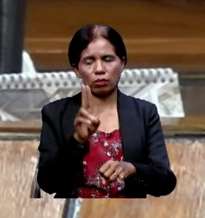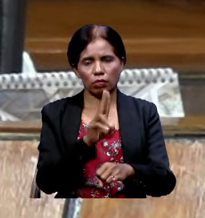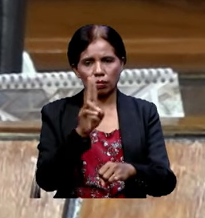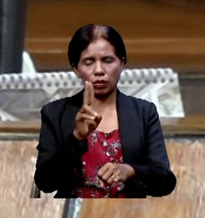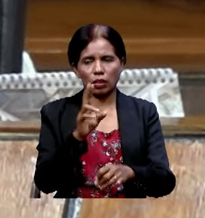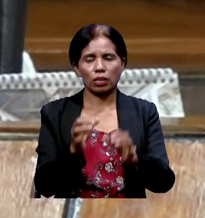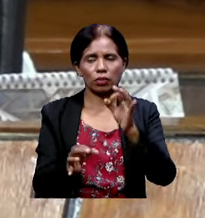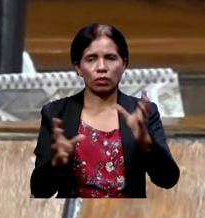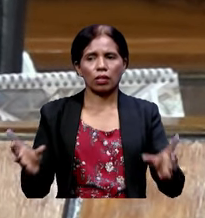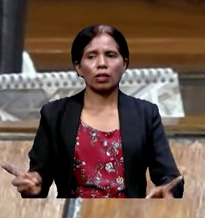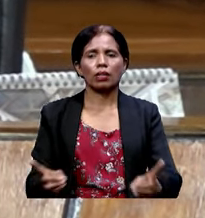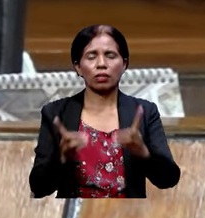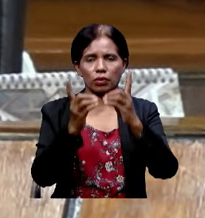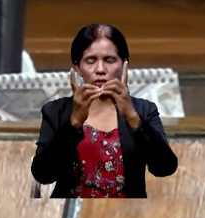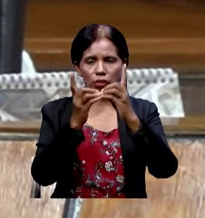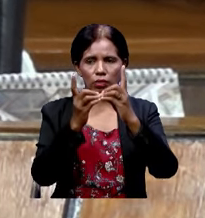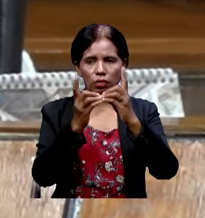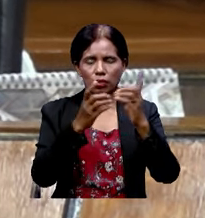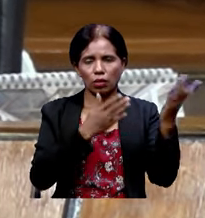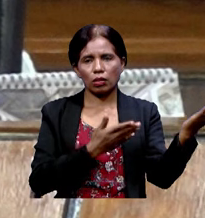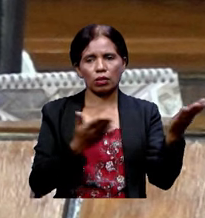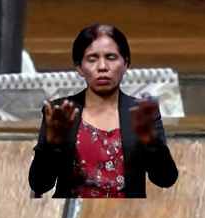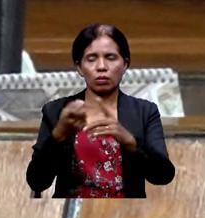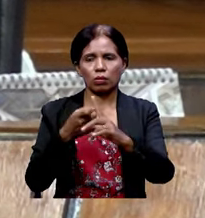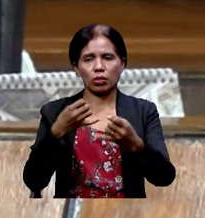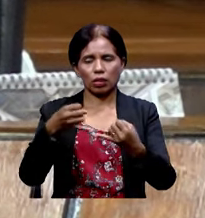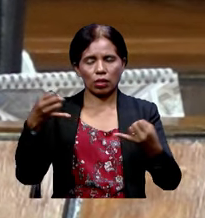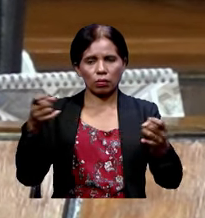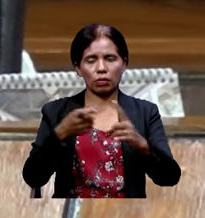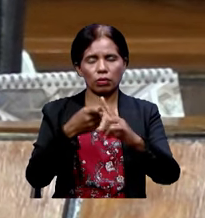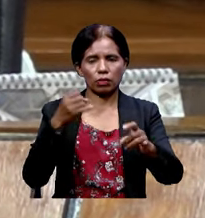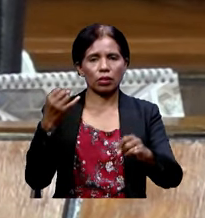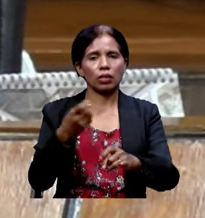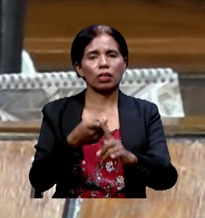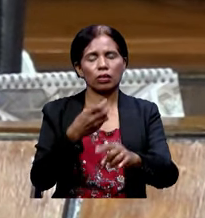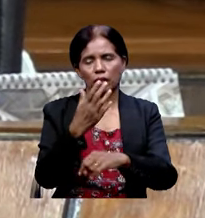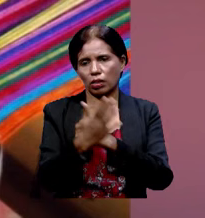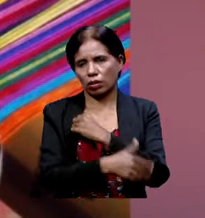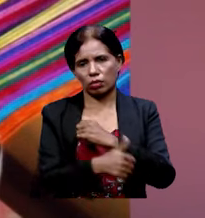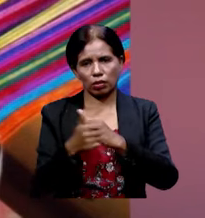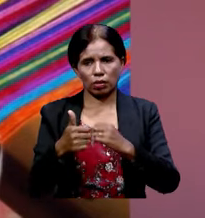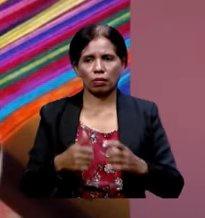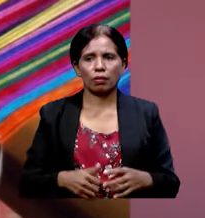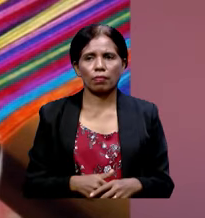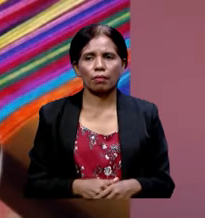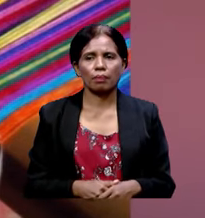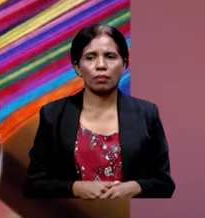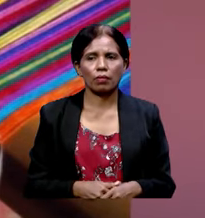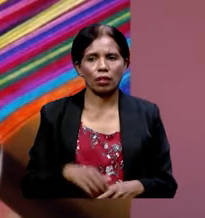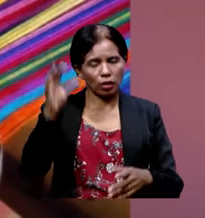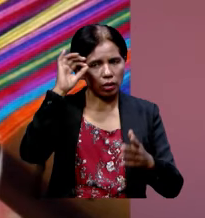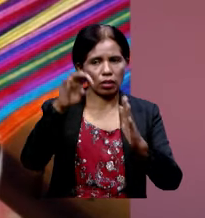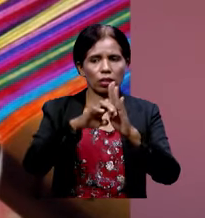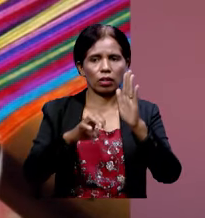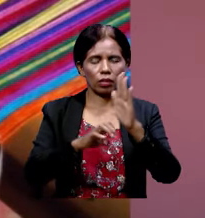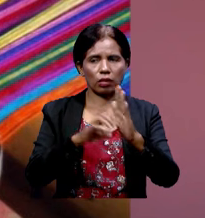quando enfrenta ela importação kabas industri nia nebe maios paiselo. Antes ne secretario estado